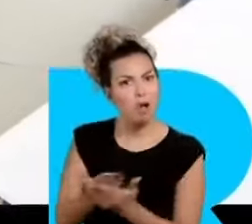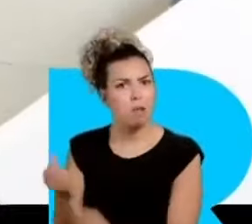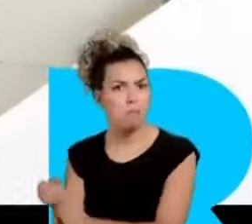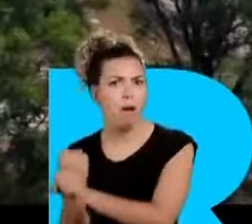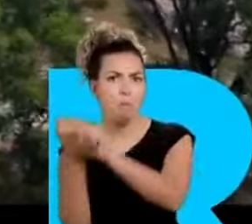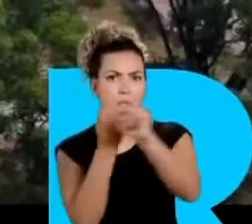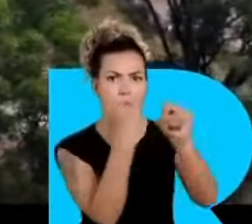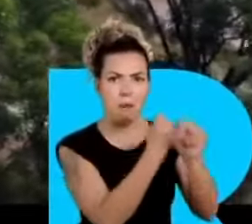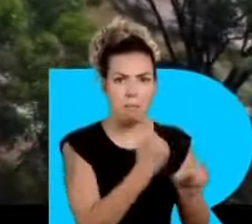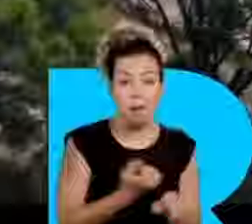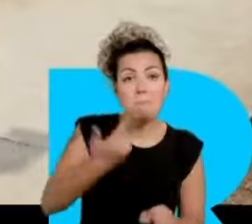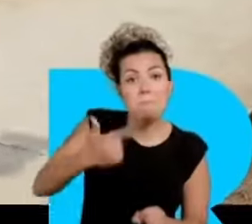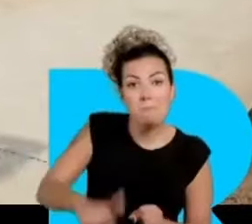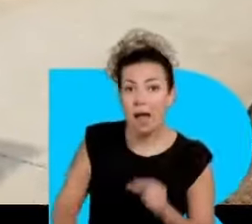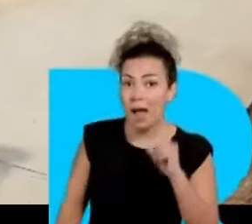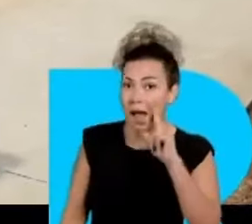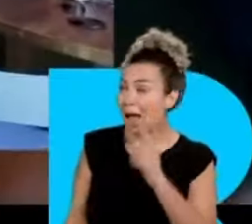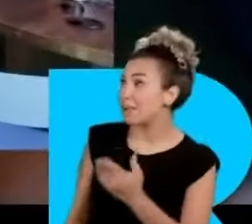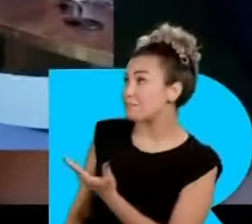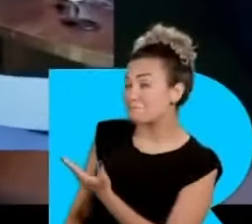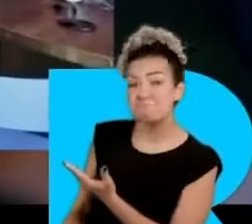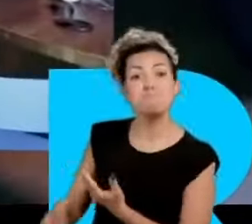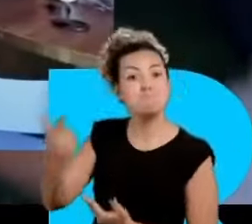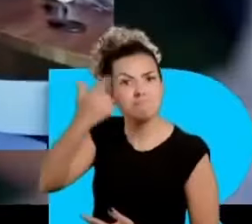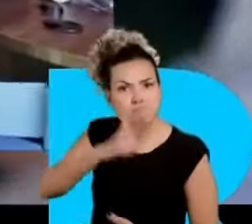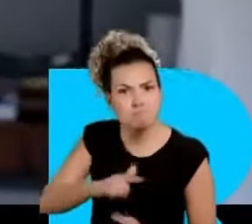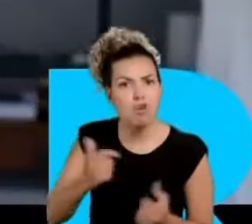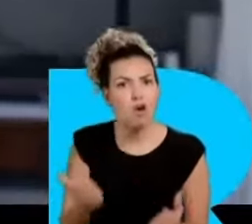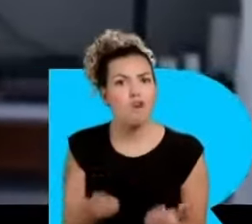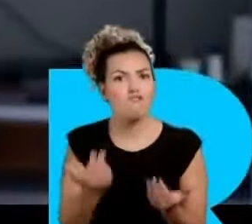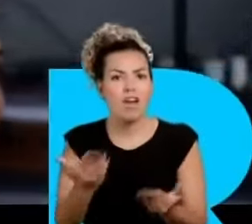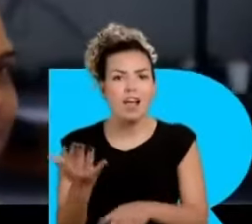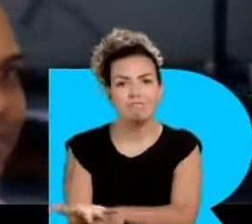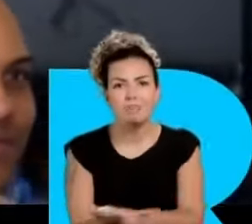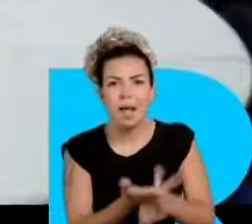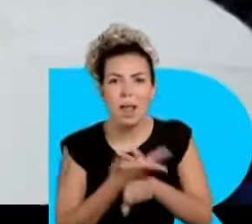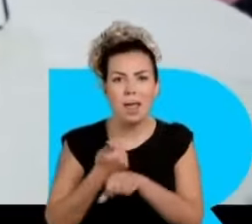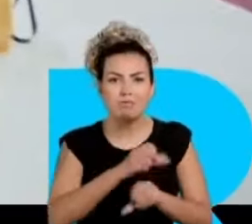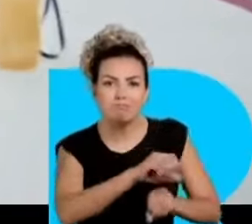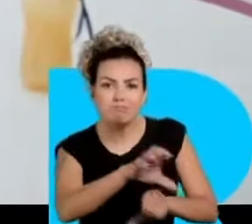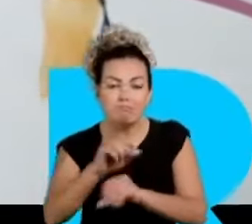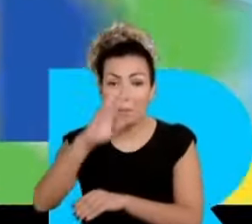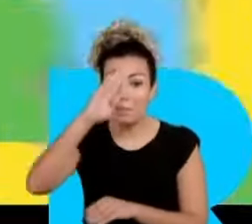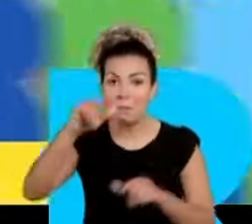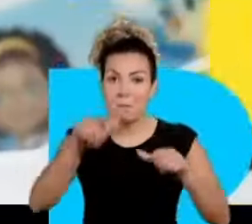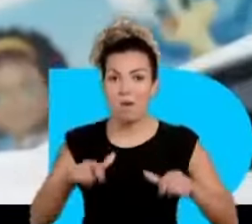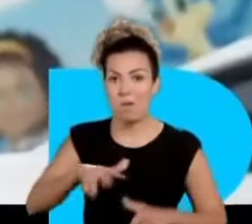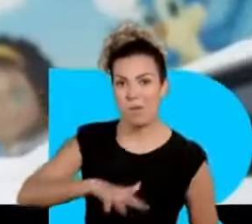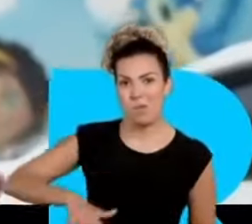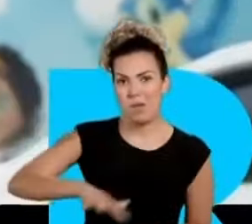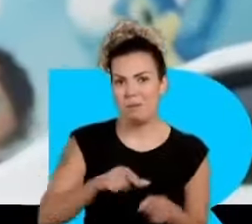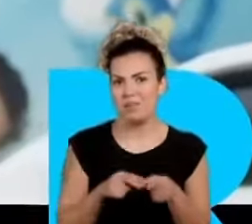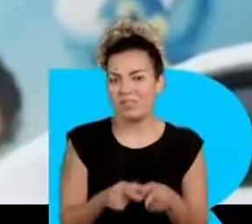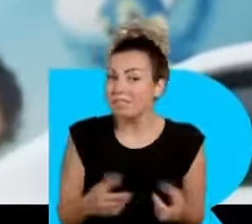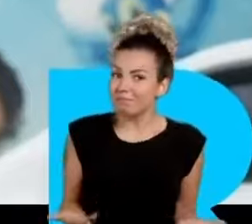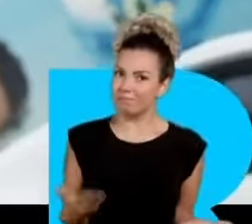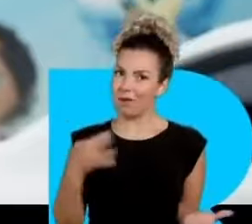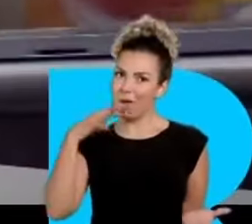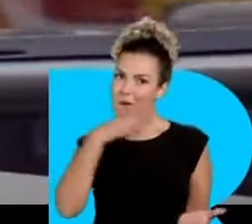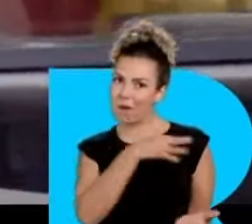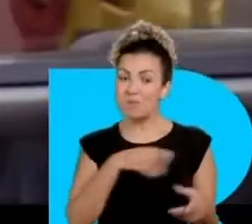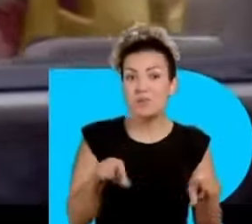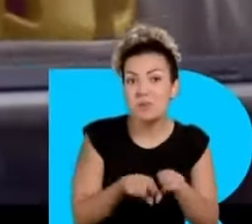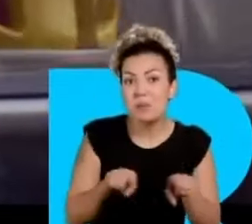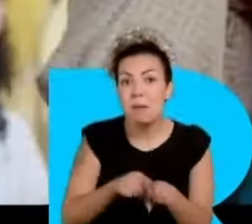548 escolas. Vou construir 15 polos de escolas de talentos na nossa periferia. E claro, né? Você